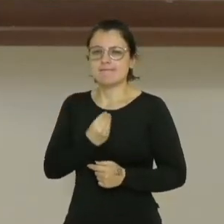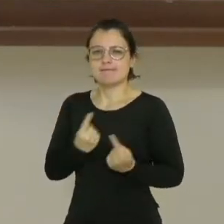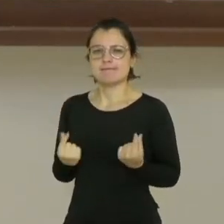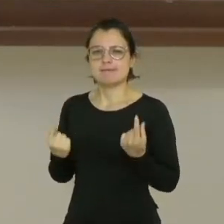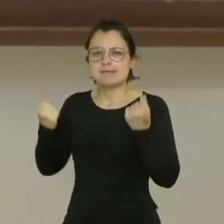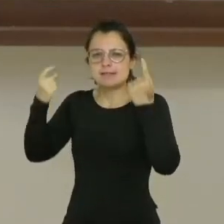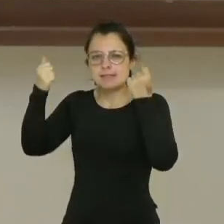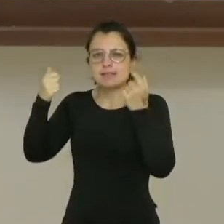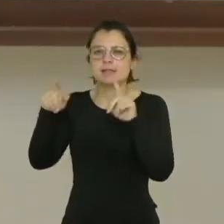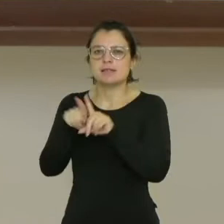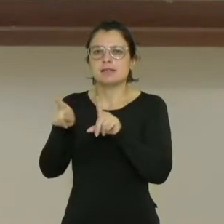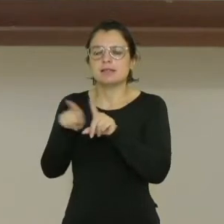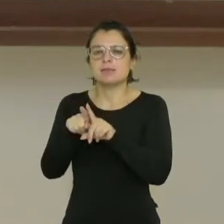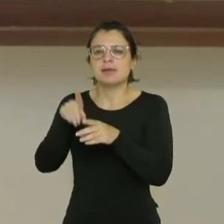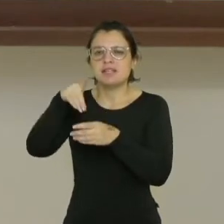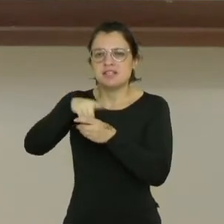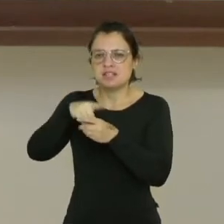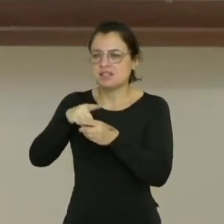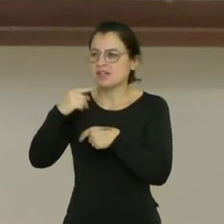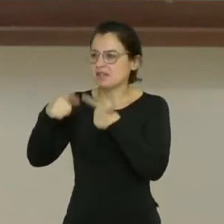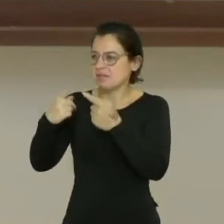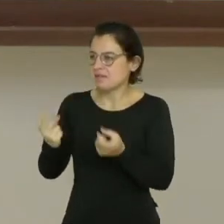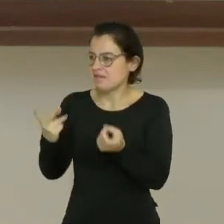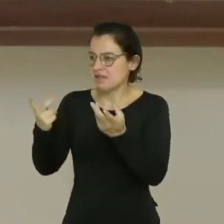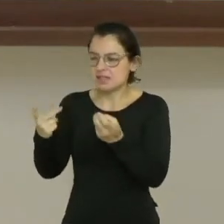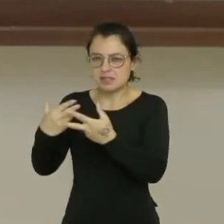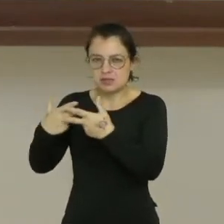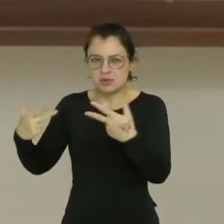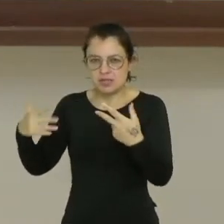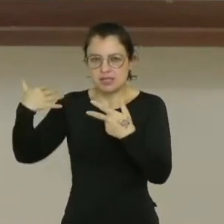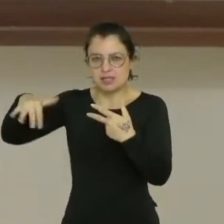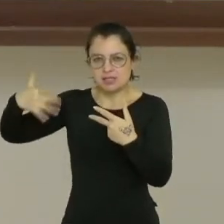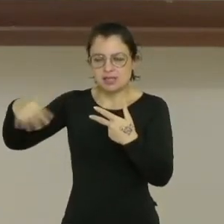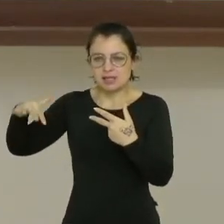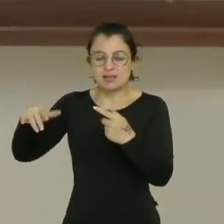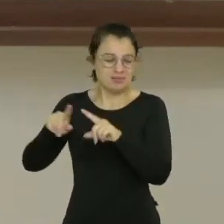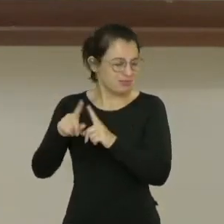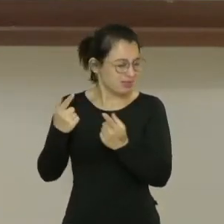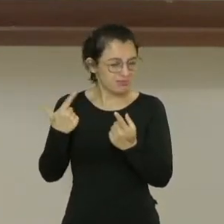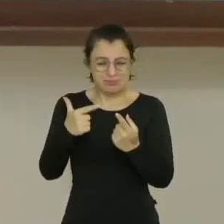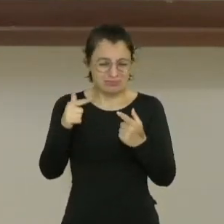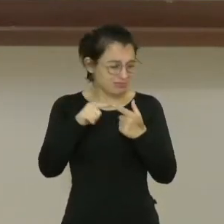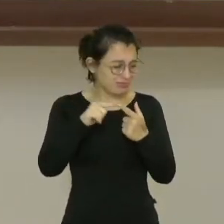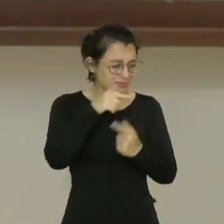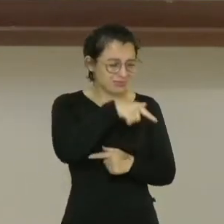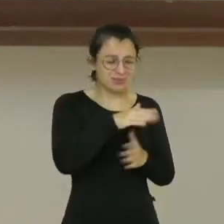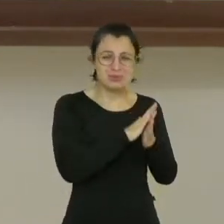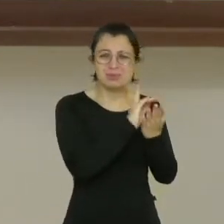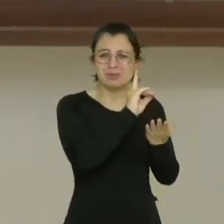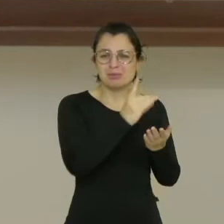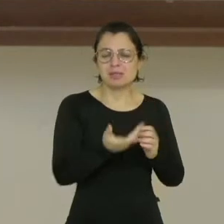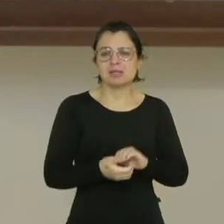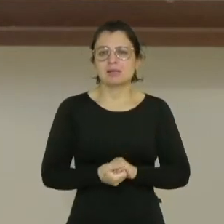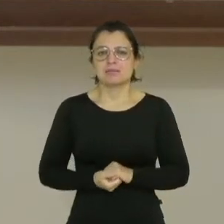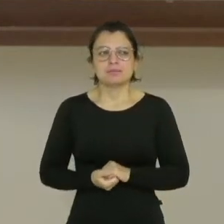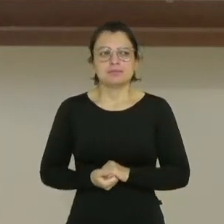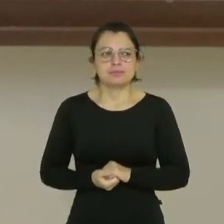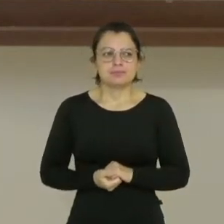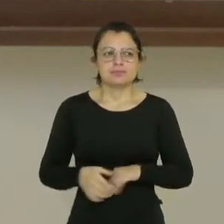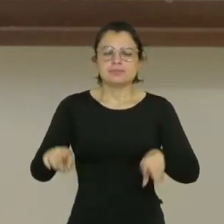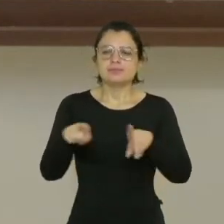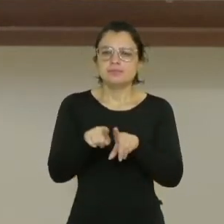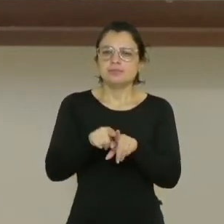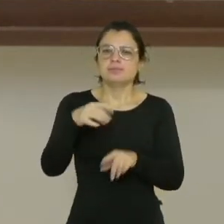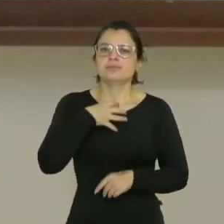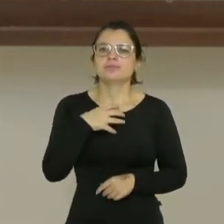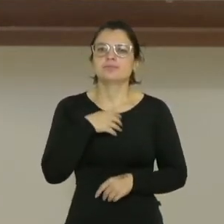de indulgências, da venda de relíquias, né? Isso não estava propriamente na Bíblia. E também a questão